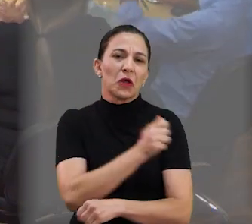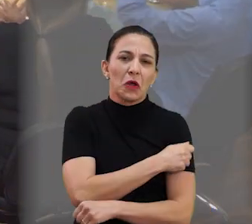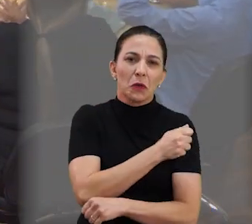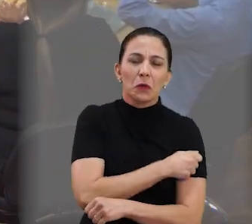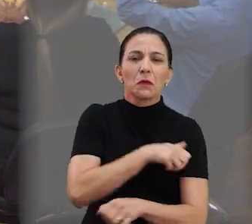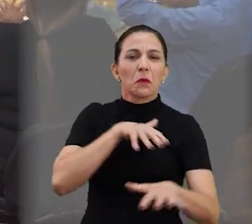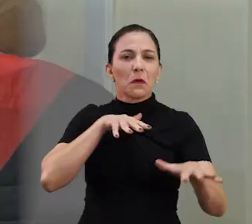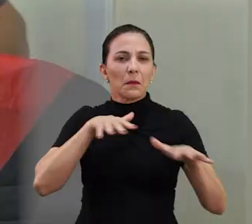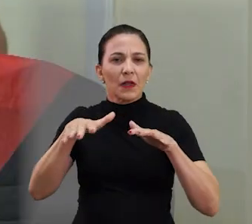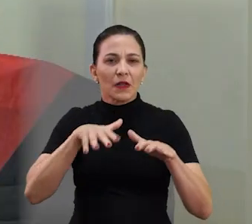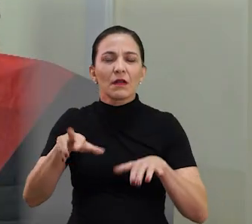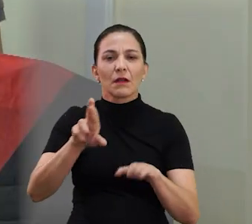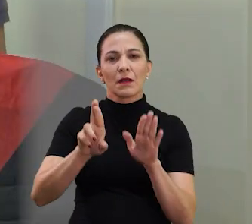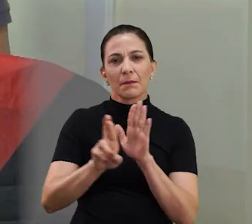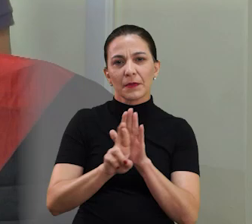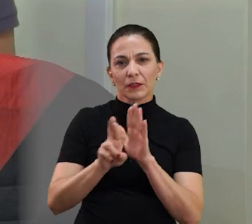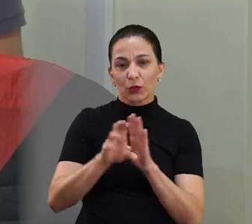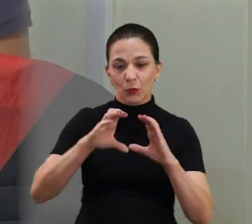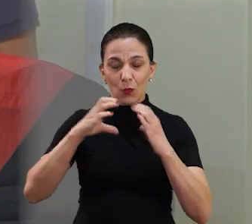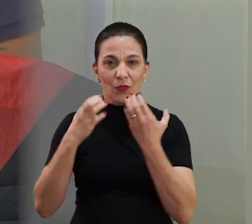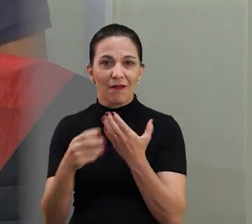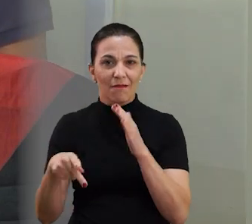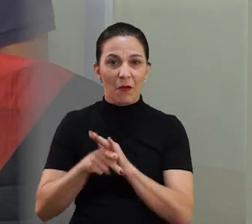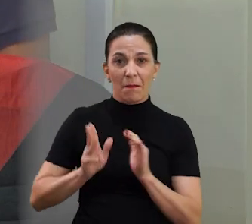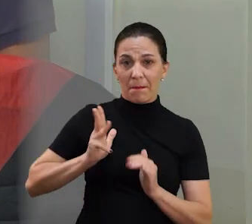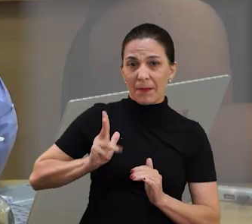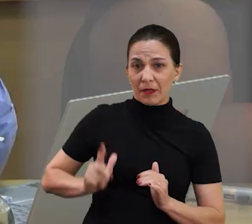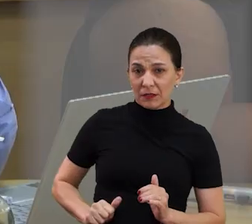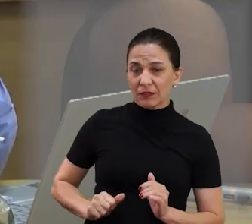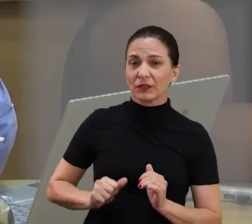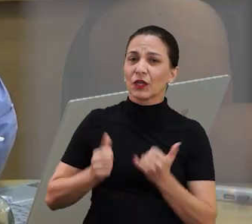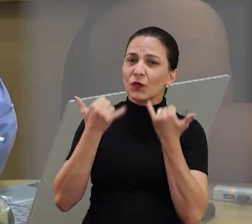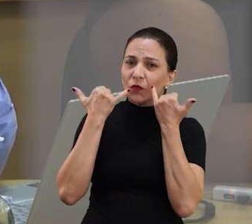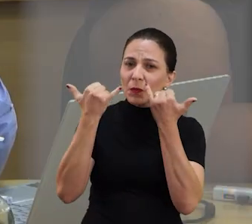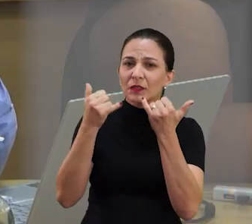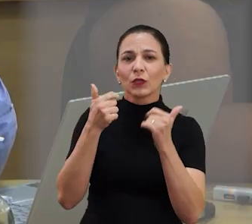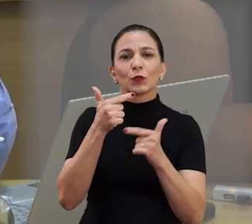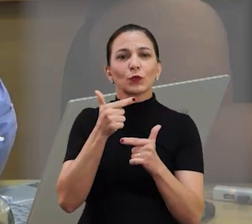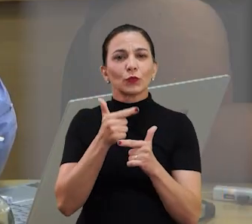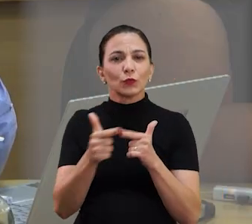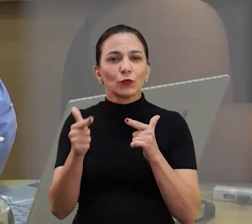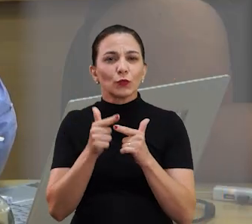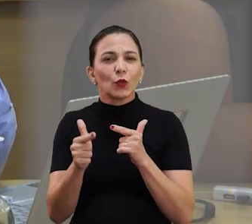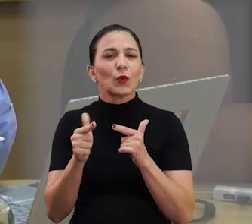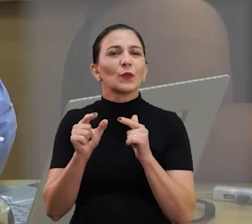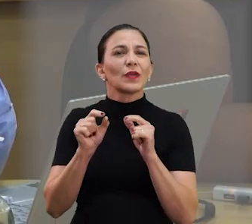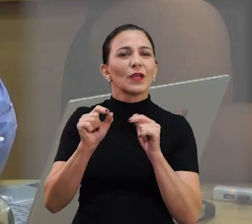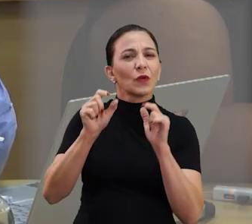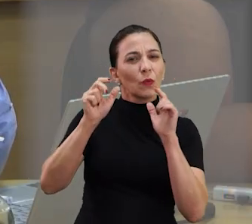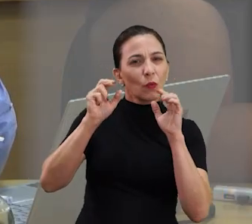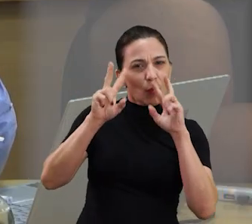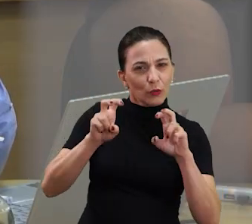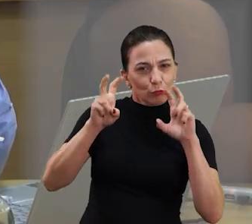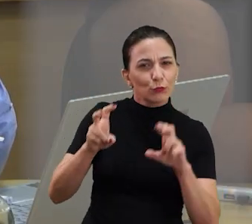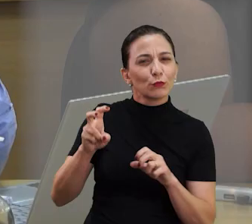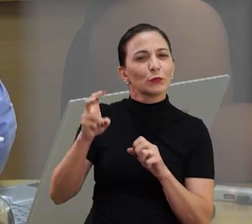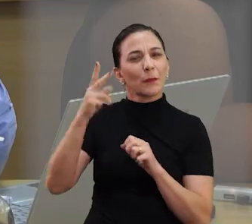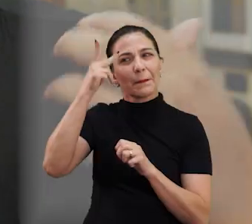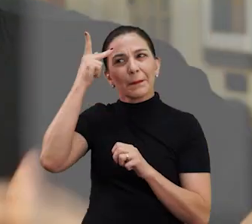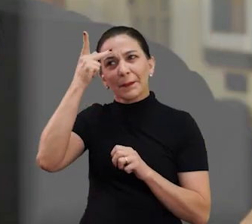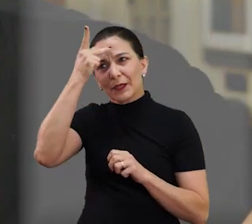estudantes militantes e representantes da comunidade Palestina trouxe dados que incentivaram reflexões no público